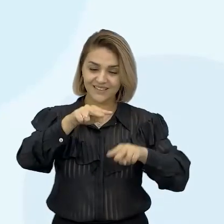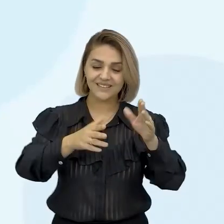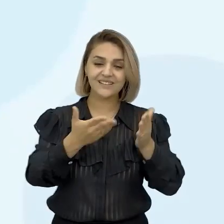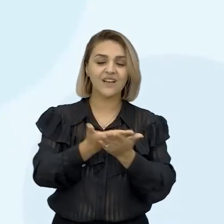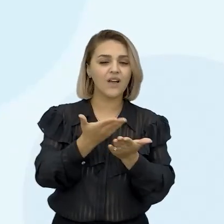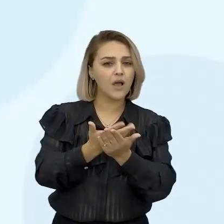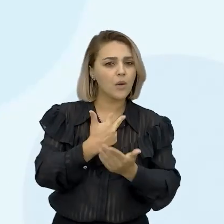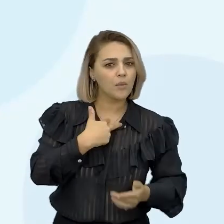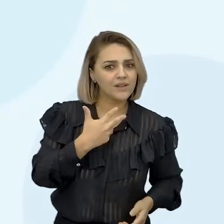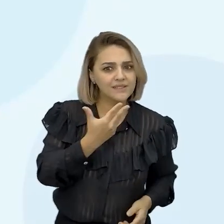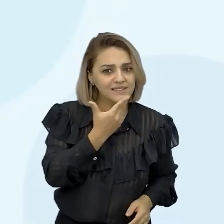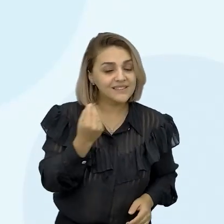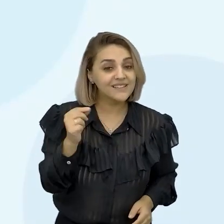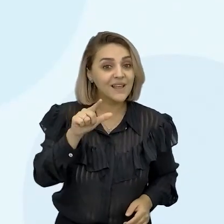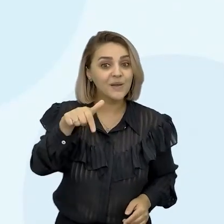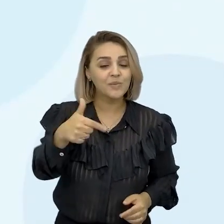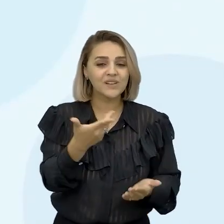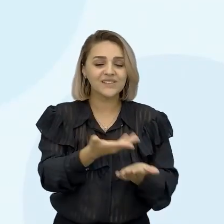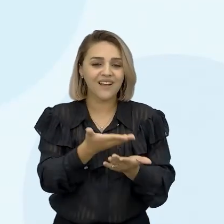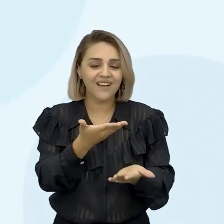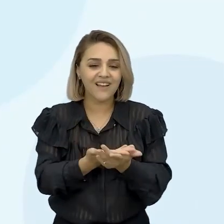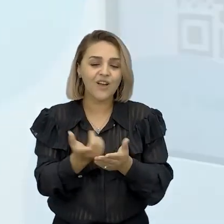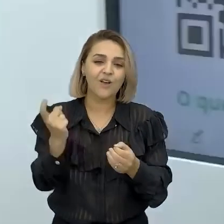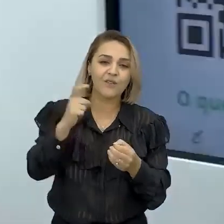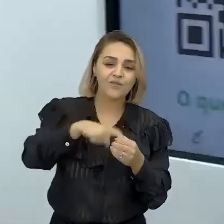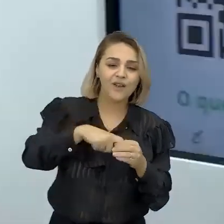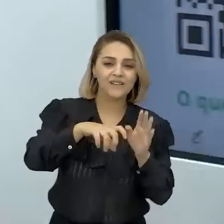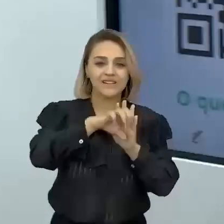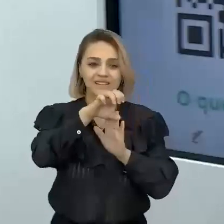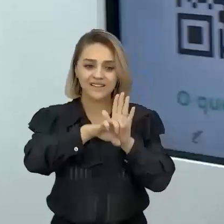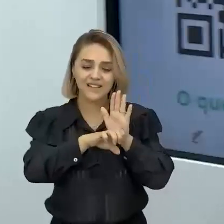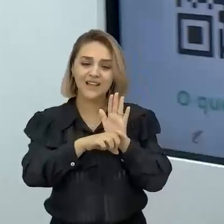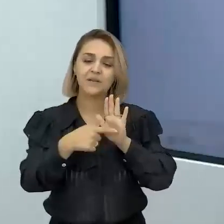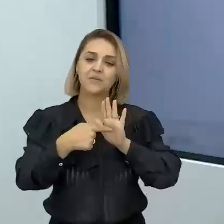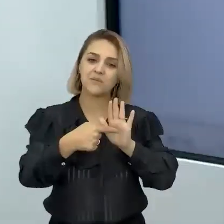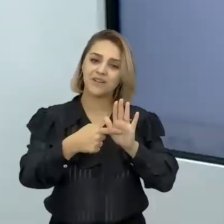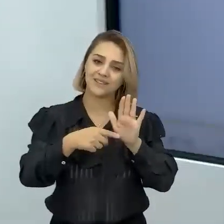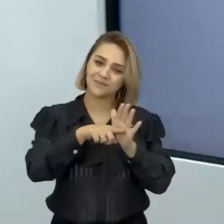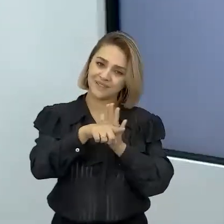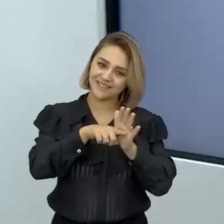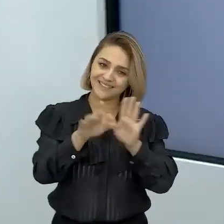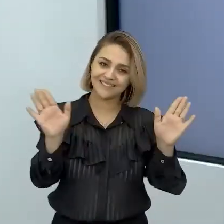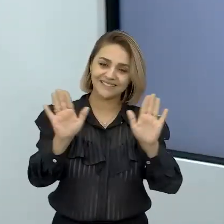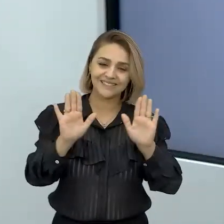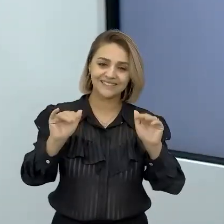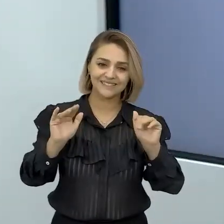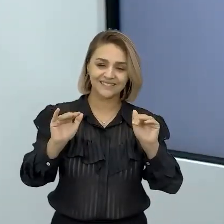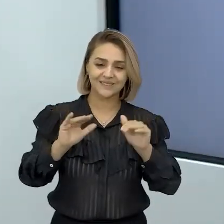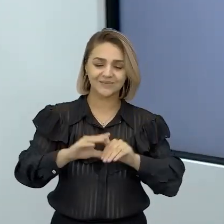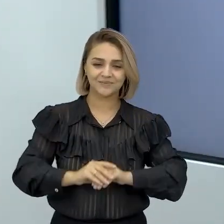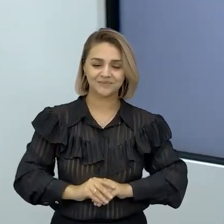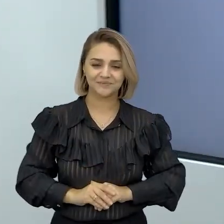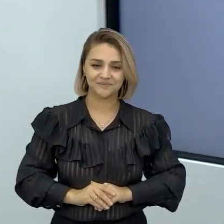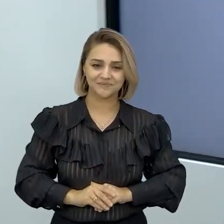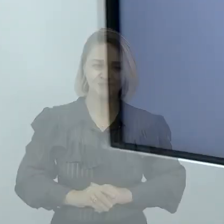com esse exercício que para gente é uma pesquisa até a próxima galera